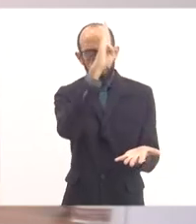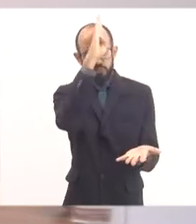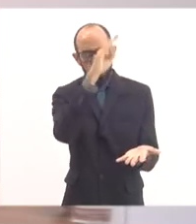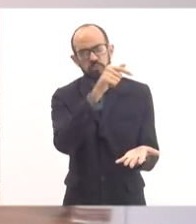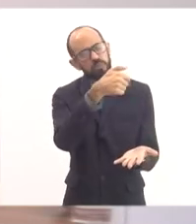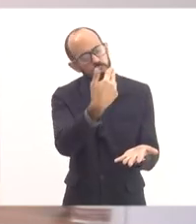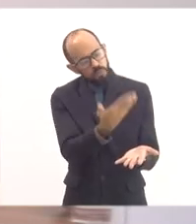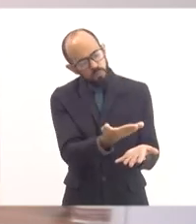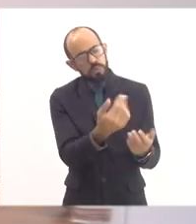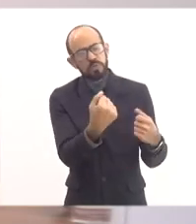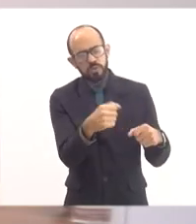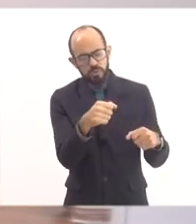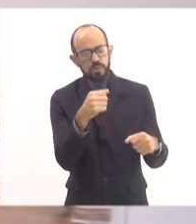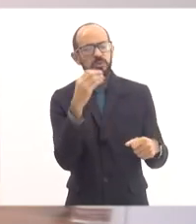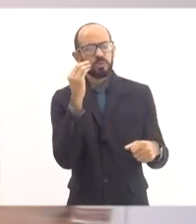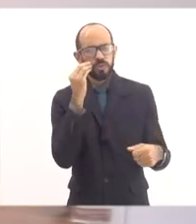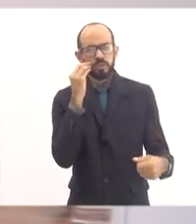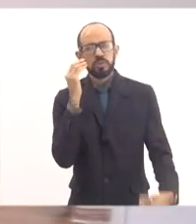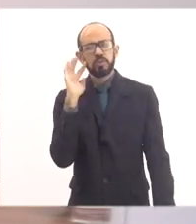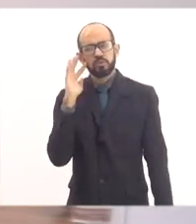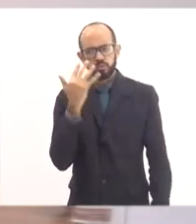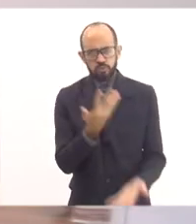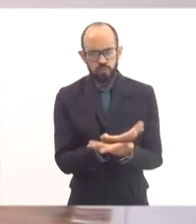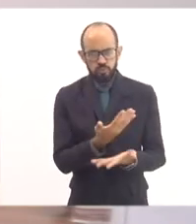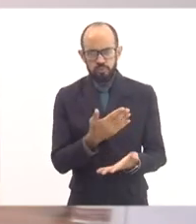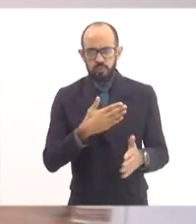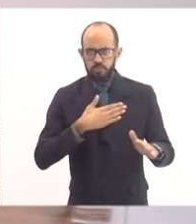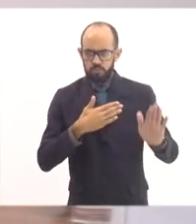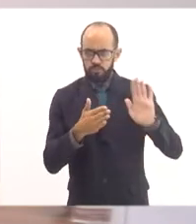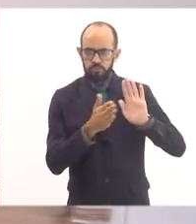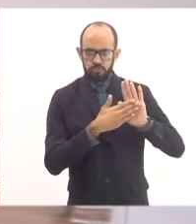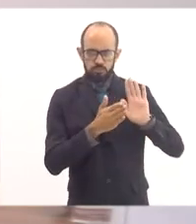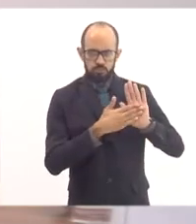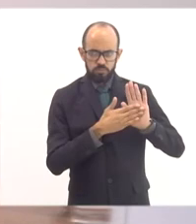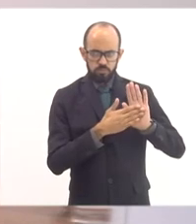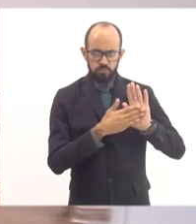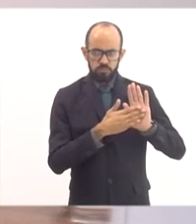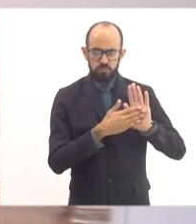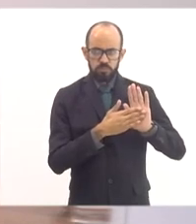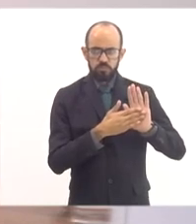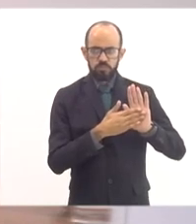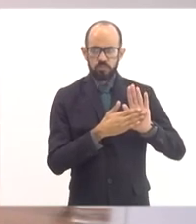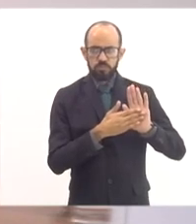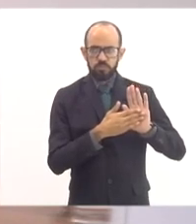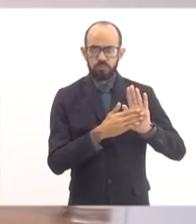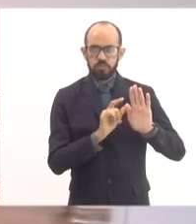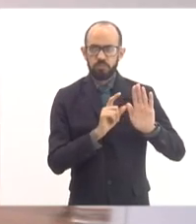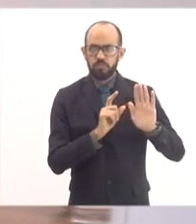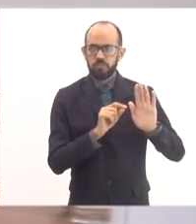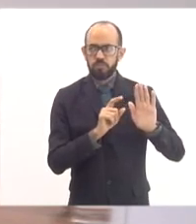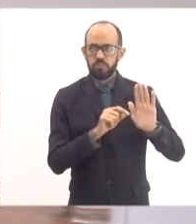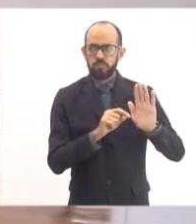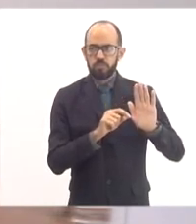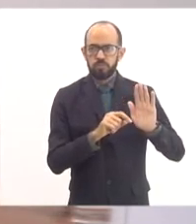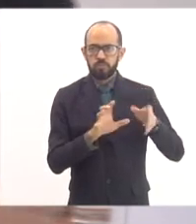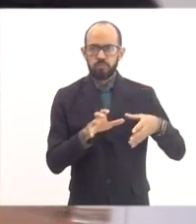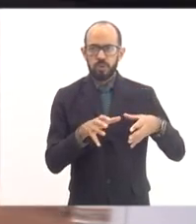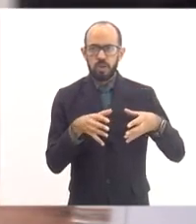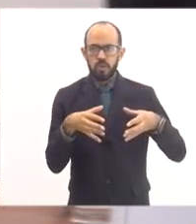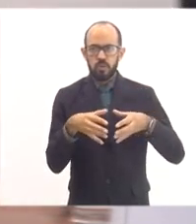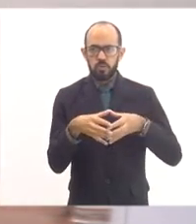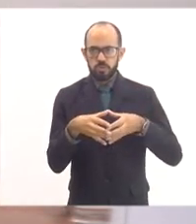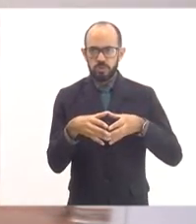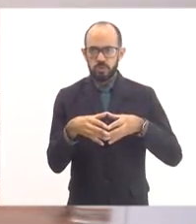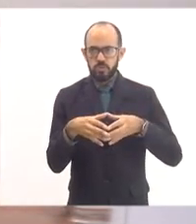uma tentativa de solução. Então, qual era a proposta que eu queria fazer, deputado Rodrigo Amorim? Que a Comissão de Servidores Públicos,